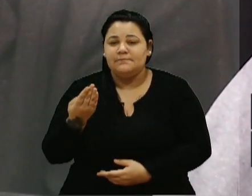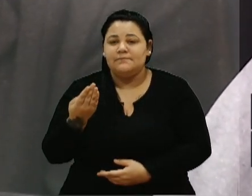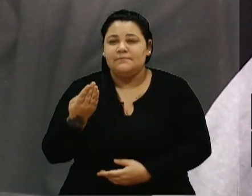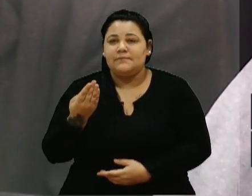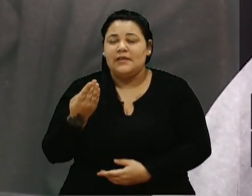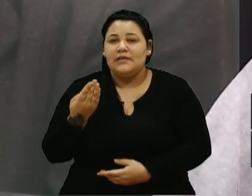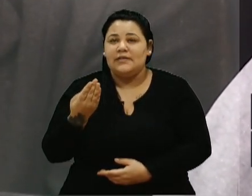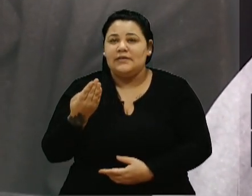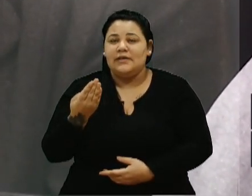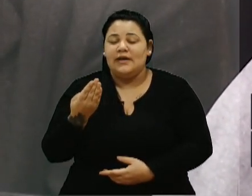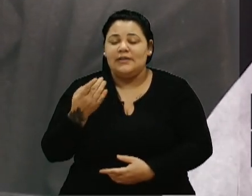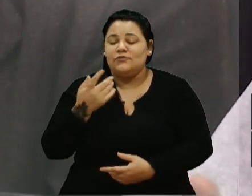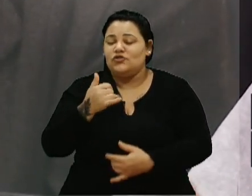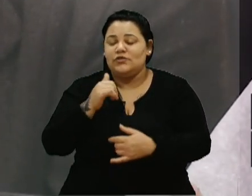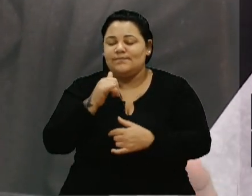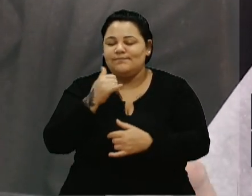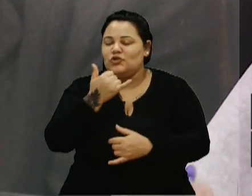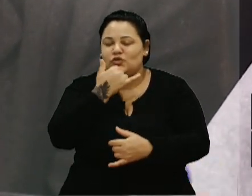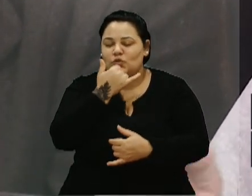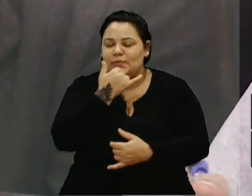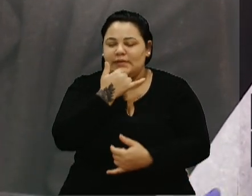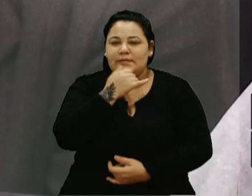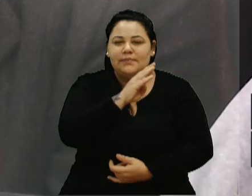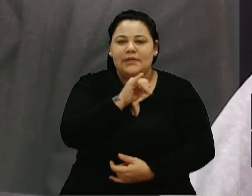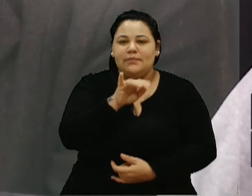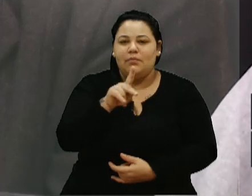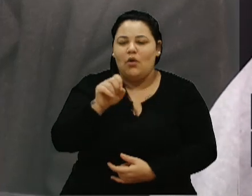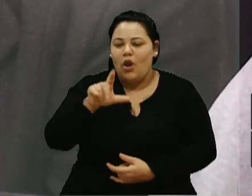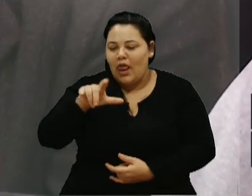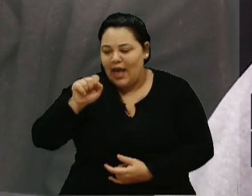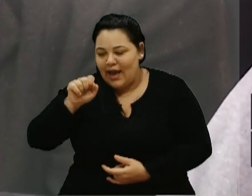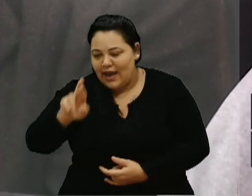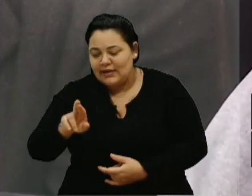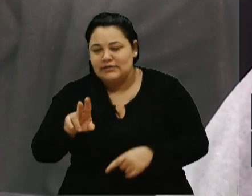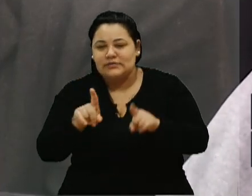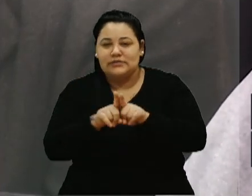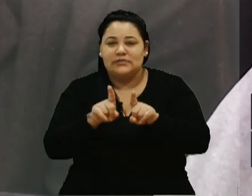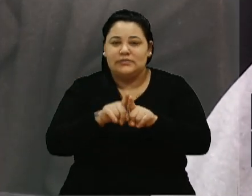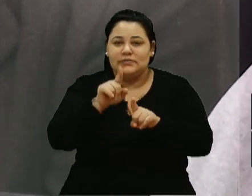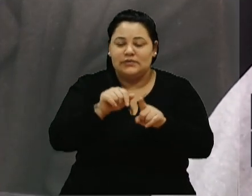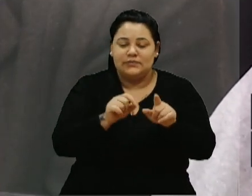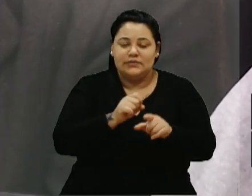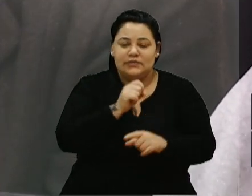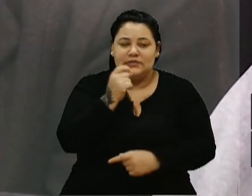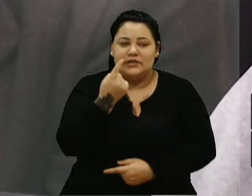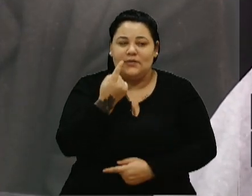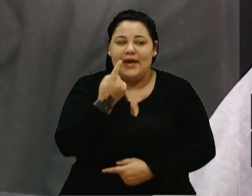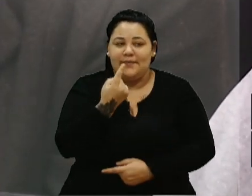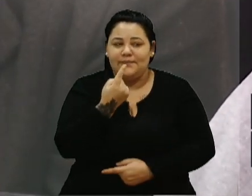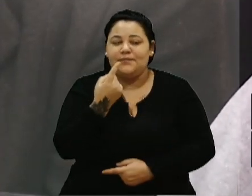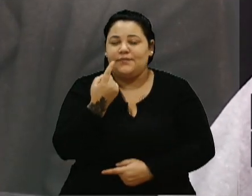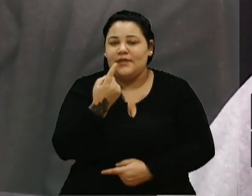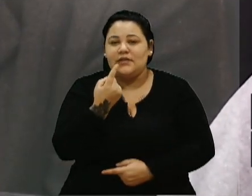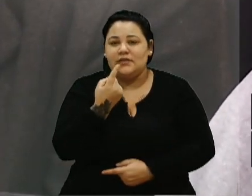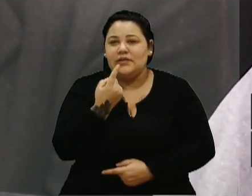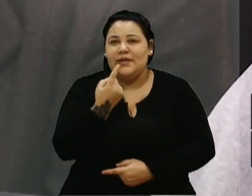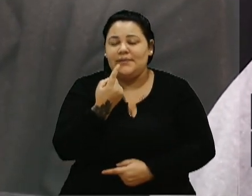do Pedro, de 3 anos, e hoje, olha só, hoje está fazendo 13 anos que eu conheci minha esposa